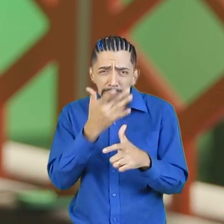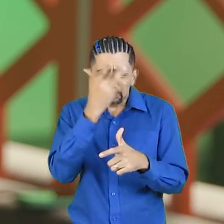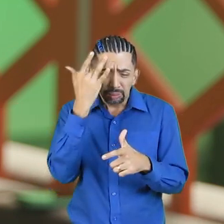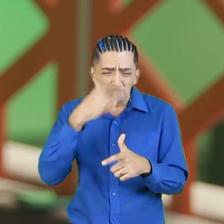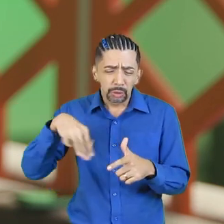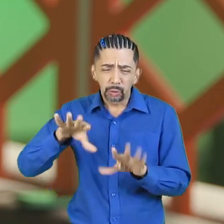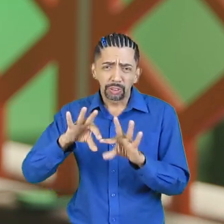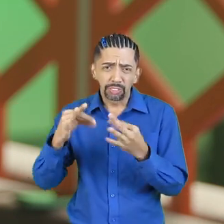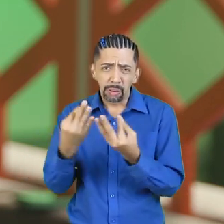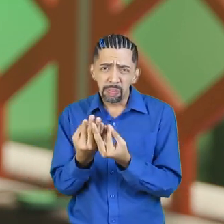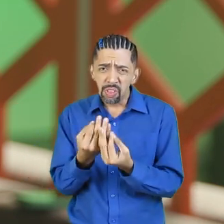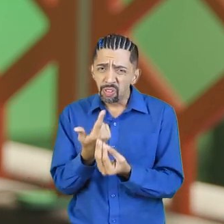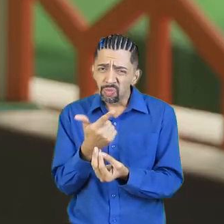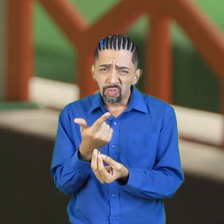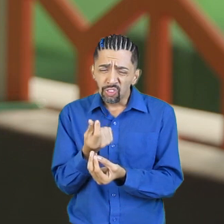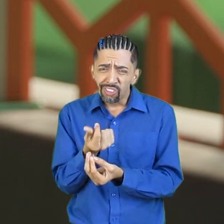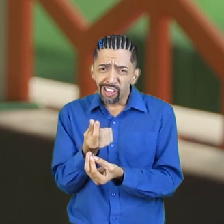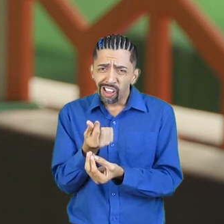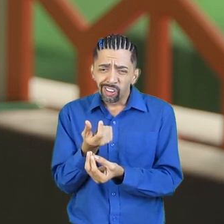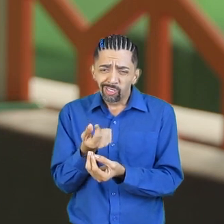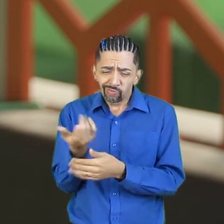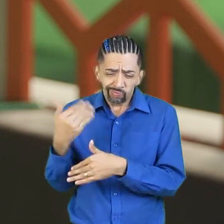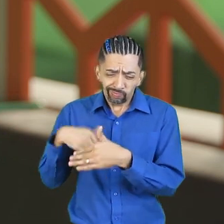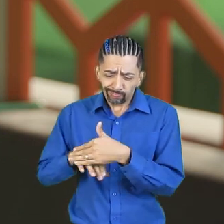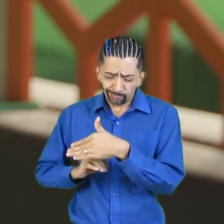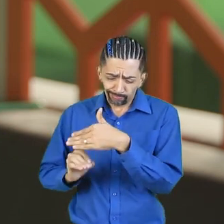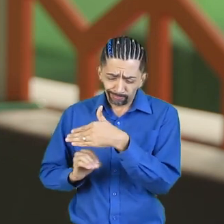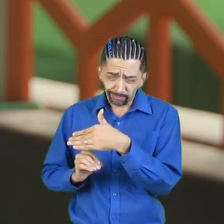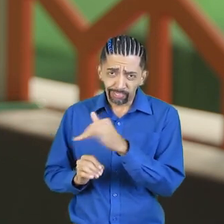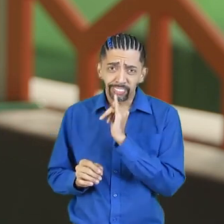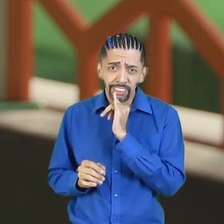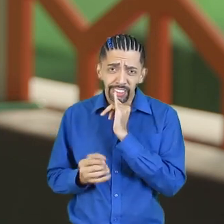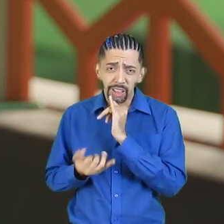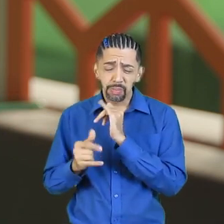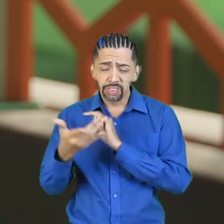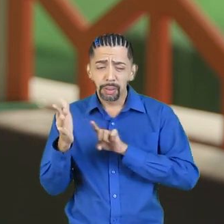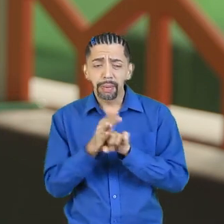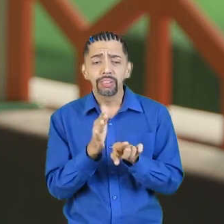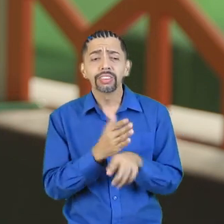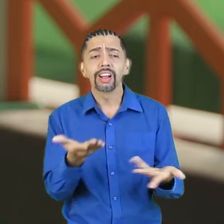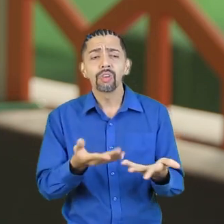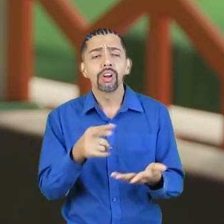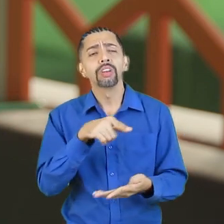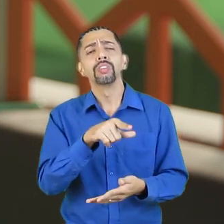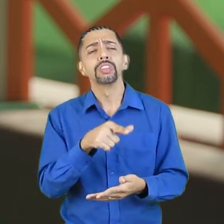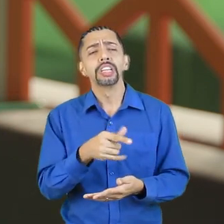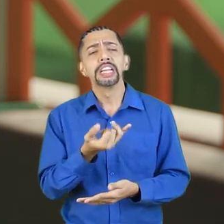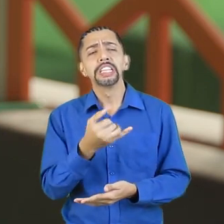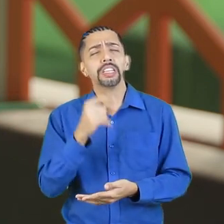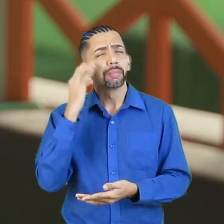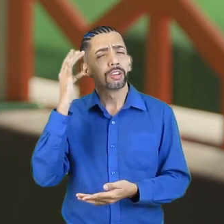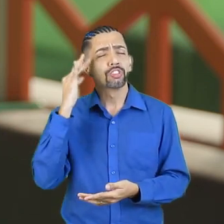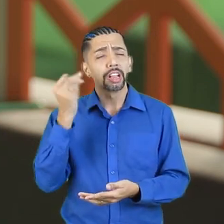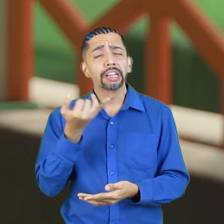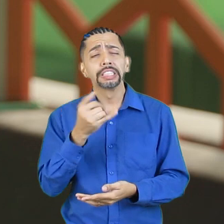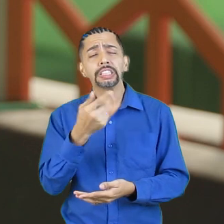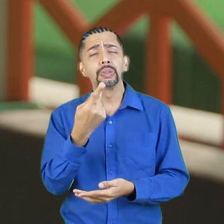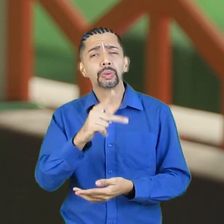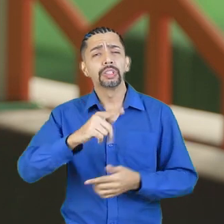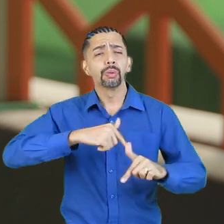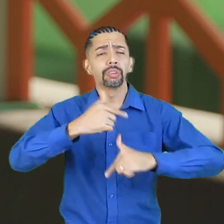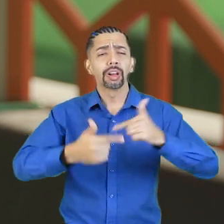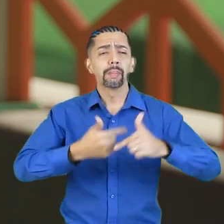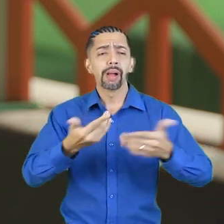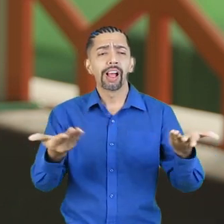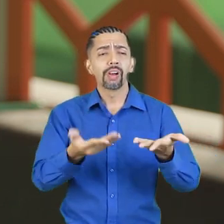de sustentabilidade. Ou seja, se perguntasse para elas se a partir de hoje deixassem de ter seus ganhos mensais, as respostas de